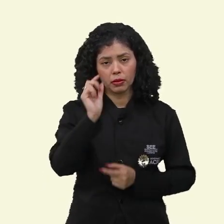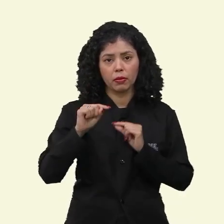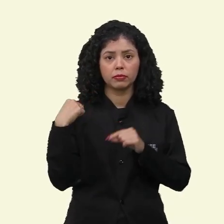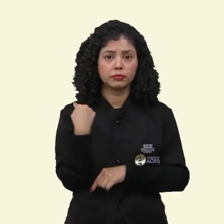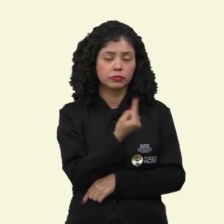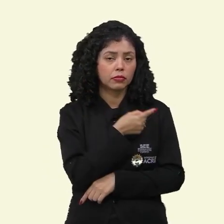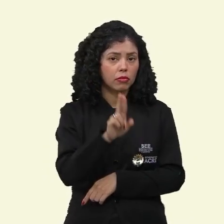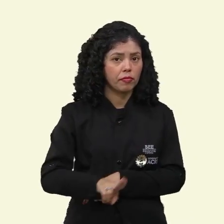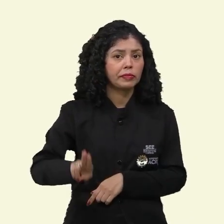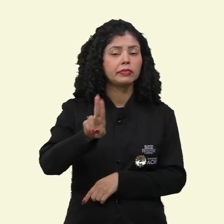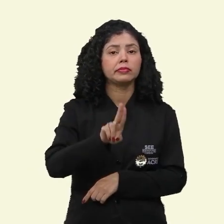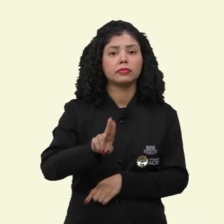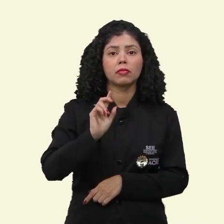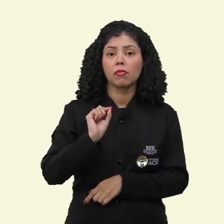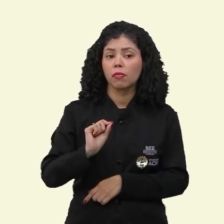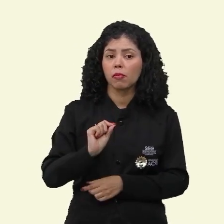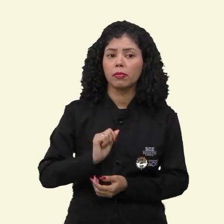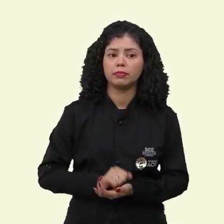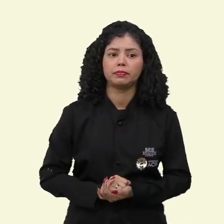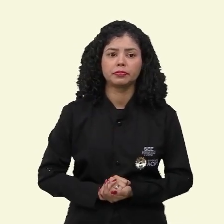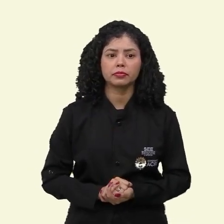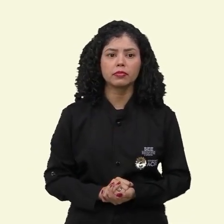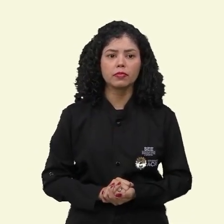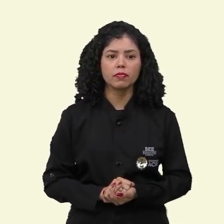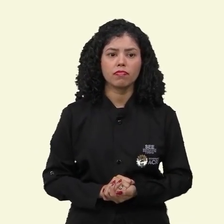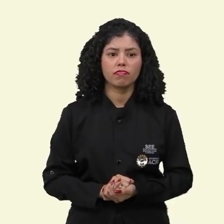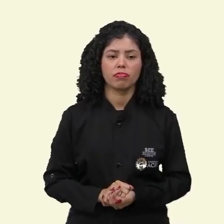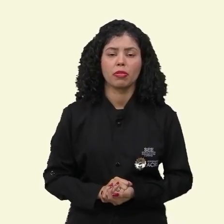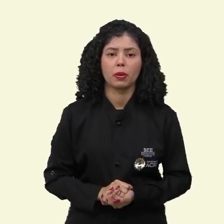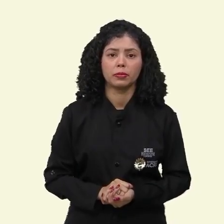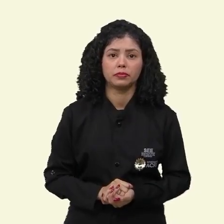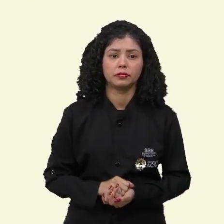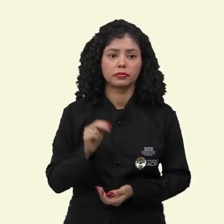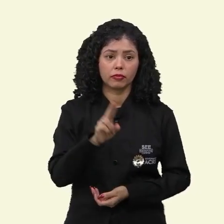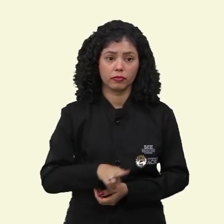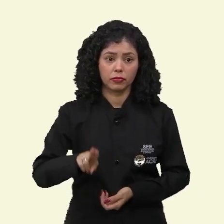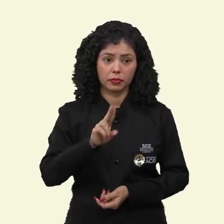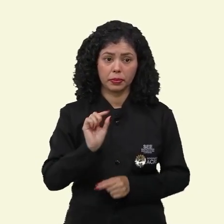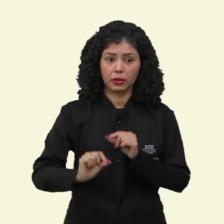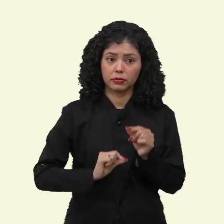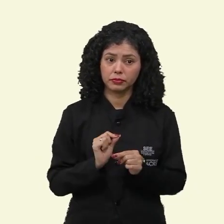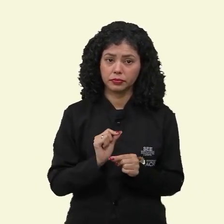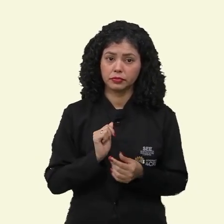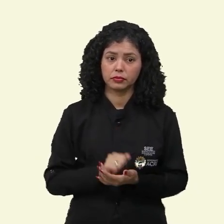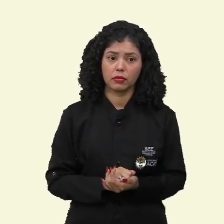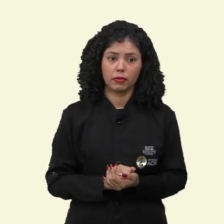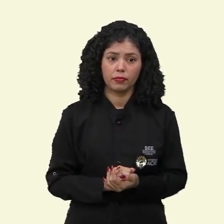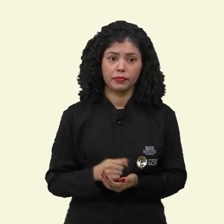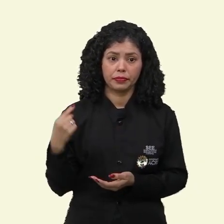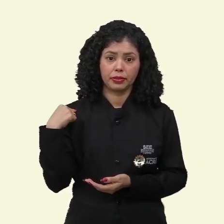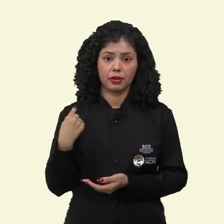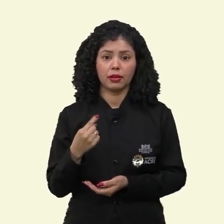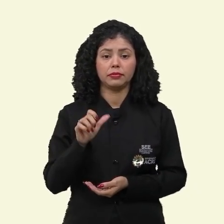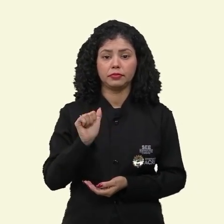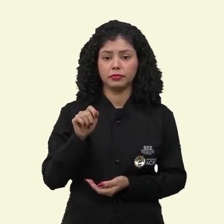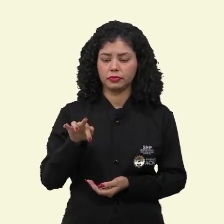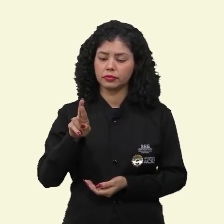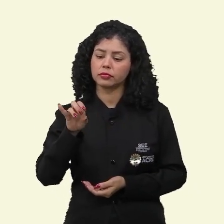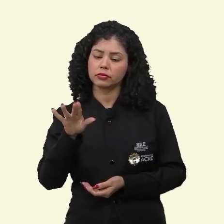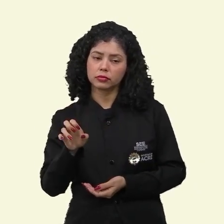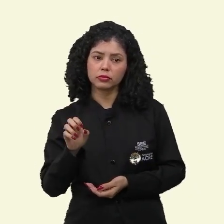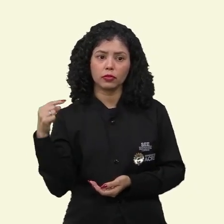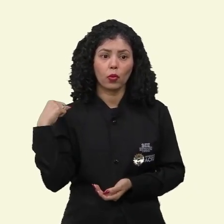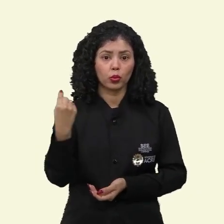gente utilizar, olha só como eu falei para vocês, ó, é comum a gente utilizar a gente no lugar